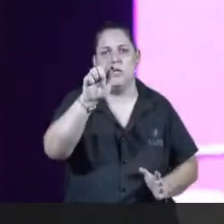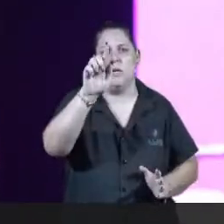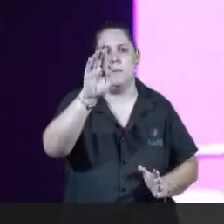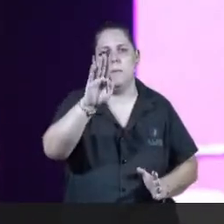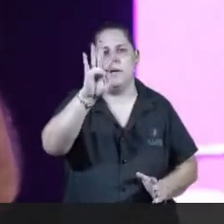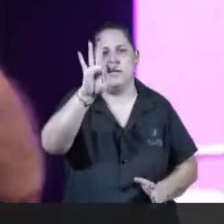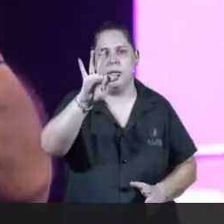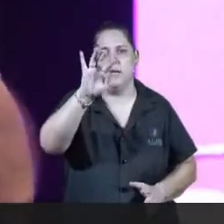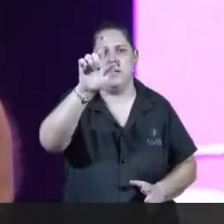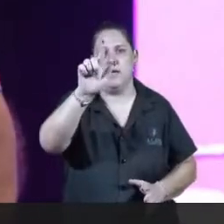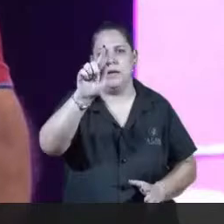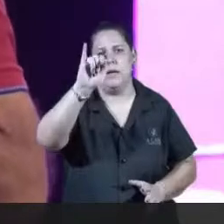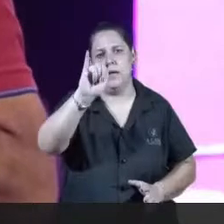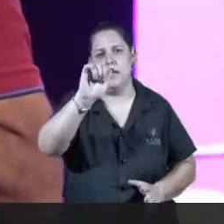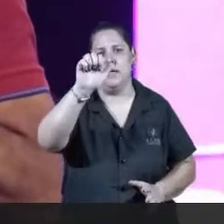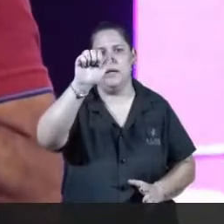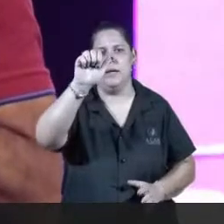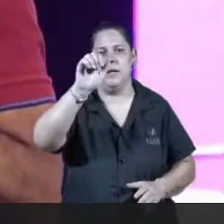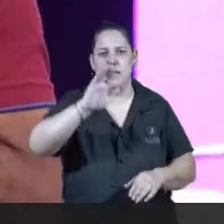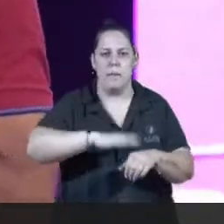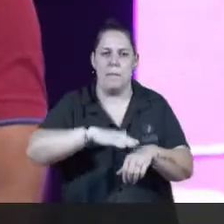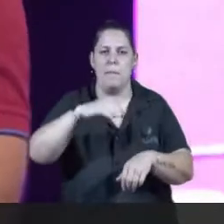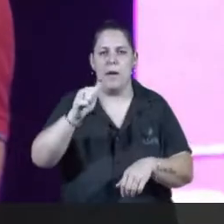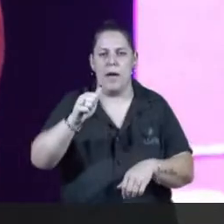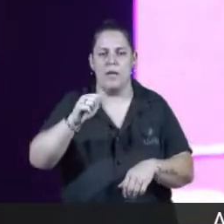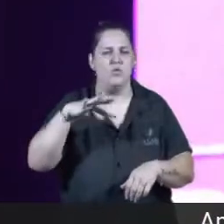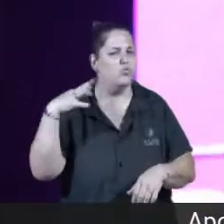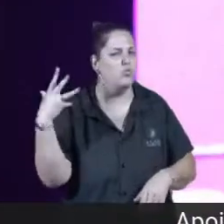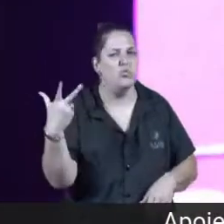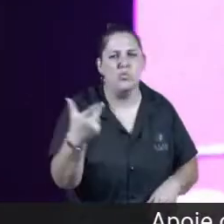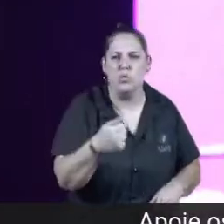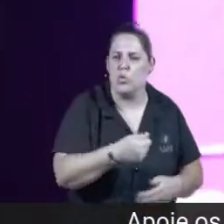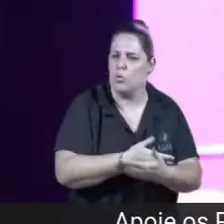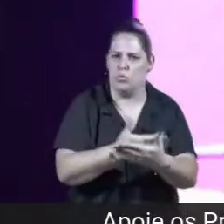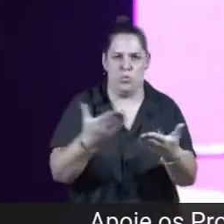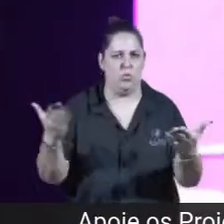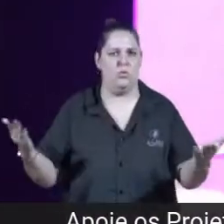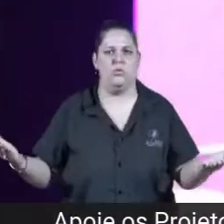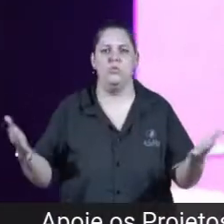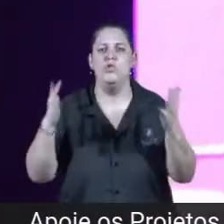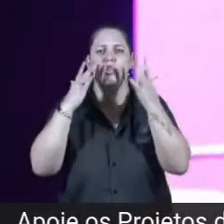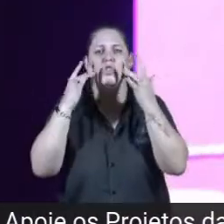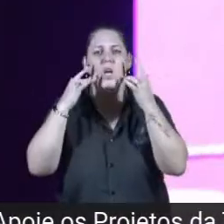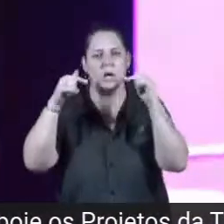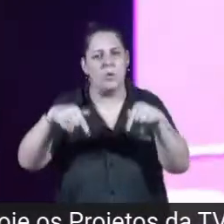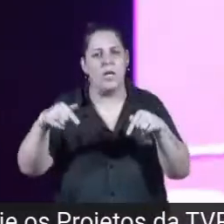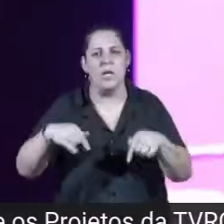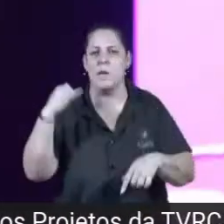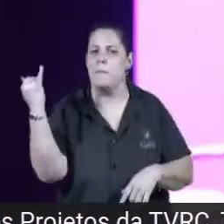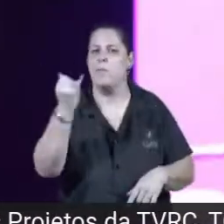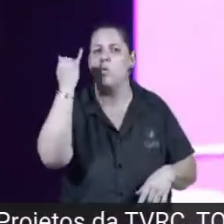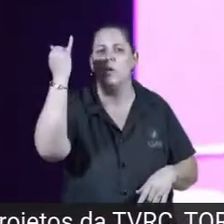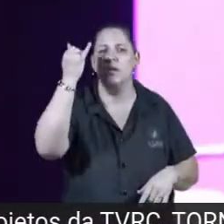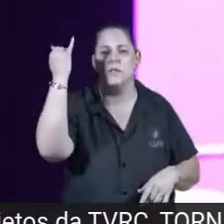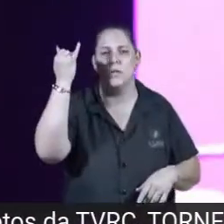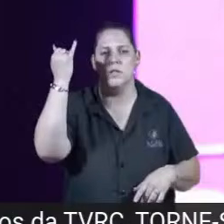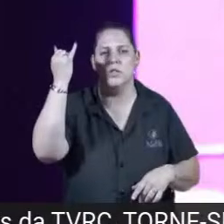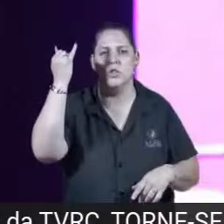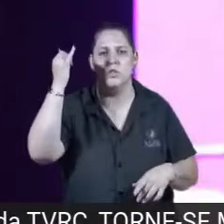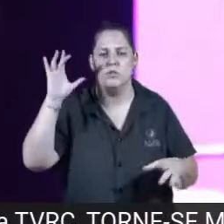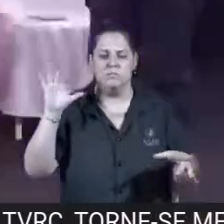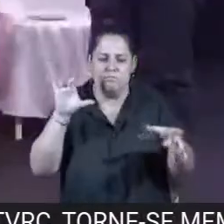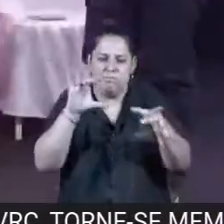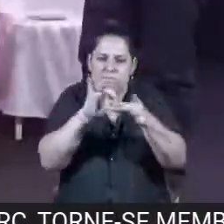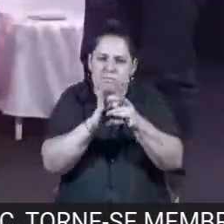LGBTQIA+, todos e todas e todes, neste ato muito importante de filiação do nosso querido, do